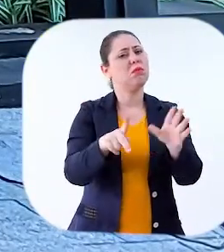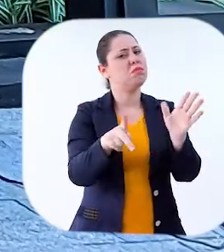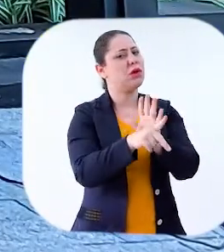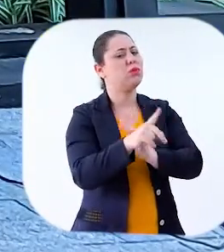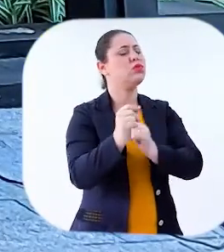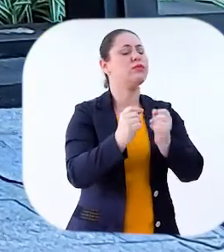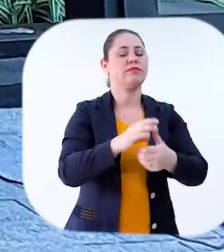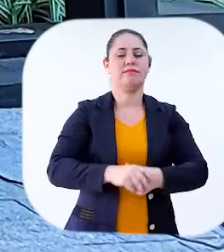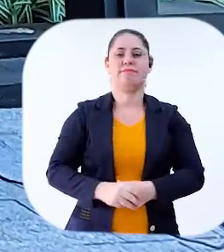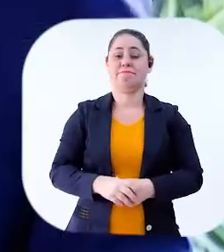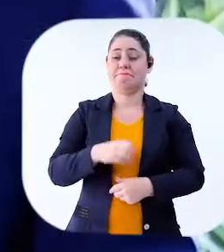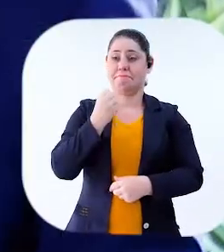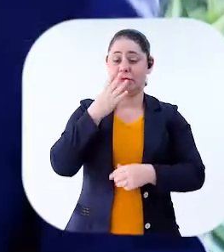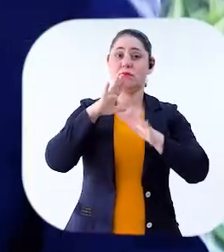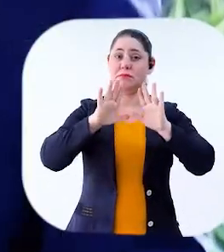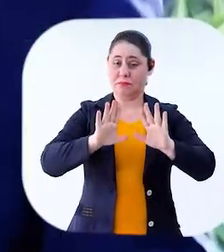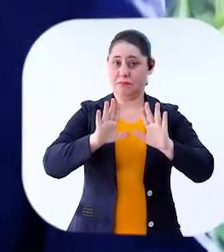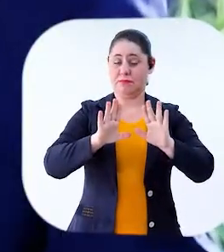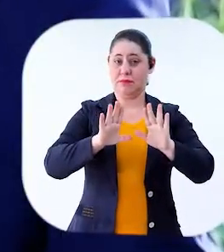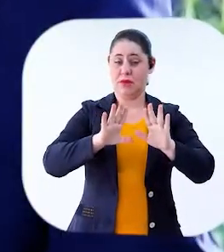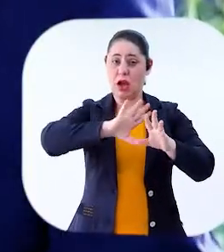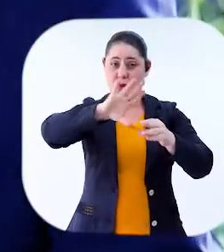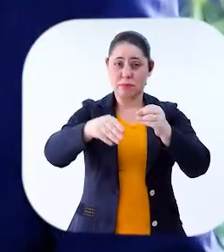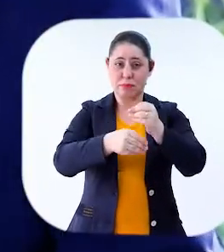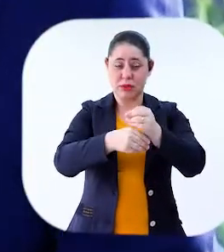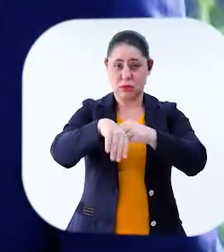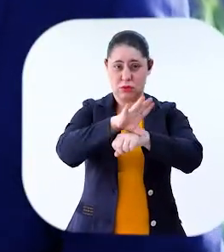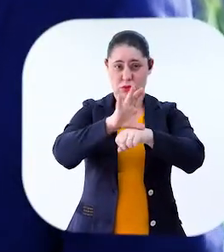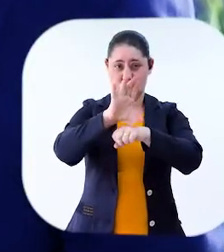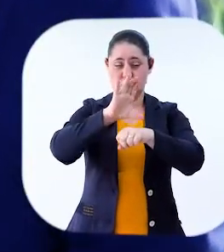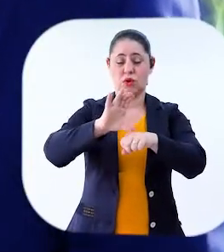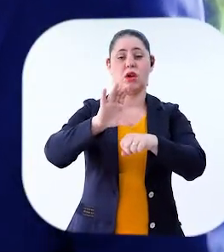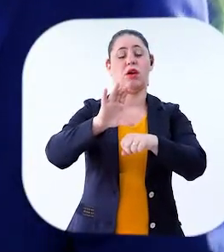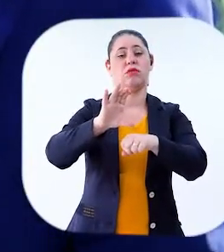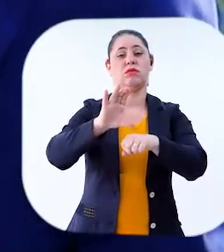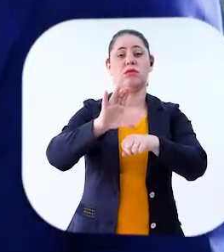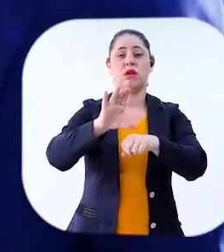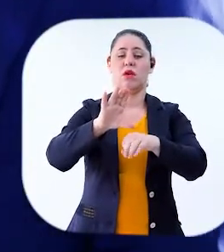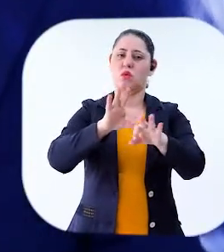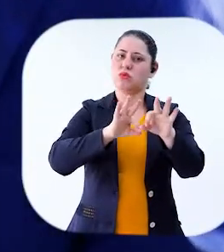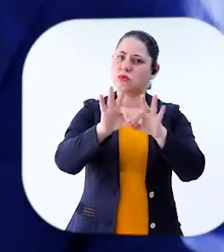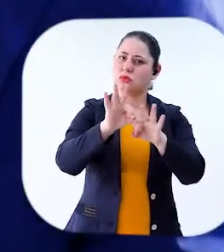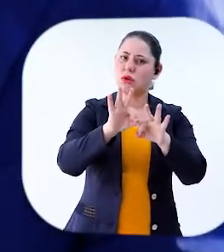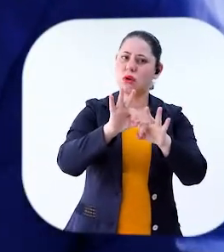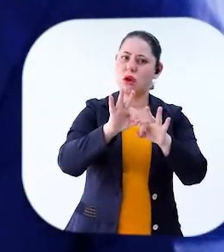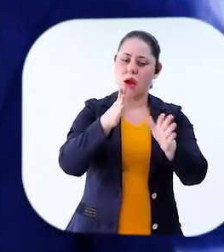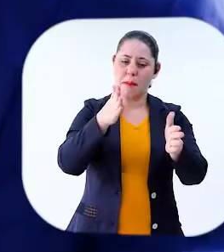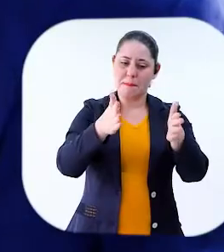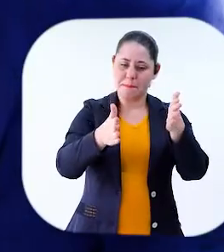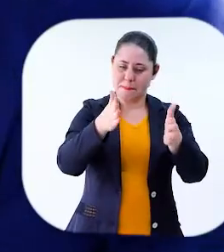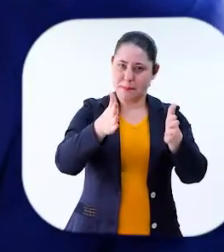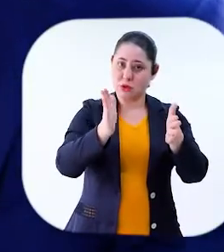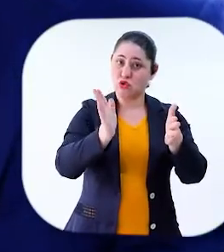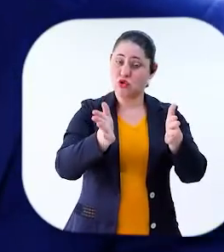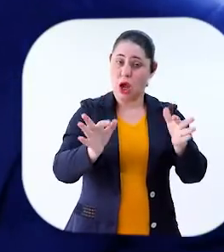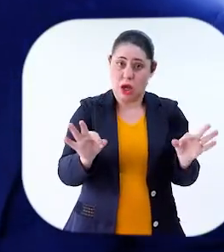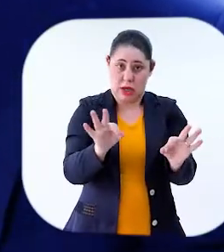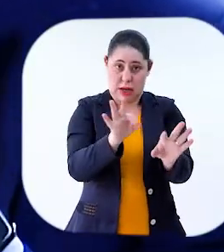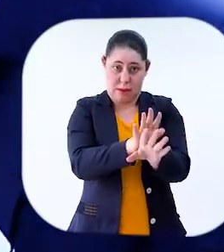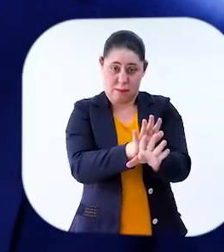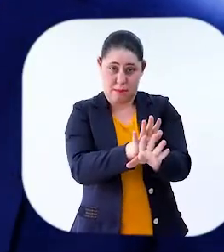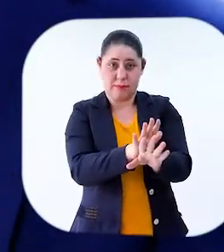dizem respeito a isso também. Muito bem. A emenda constitucional, ela tratou disso. Veja só, aqueles prazos que já